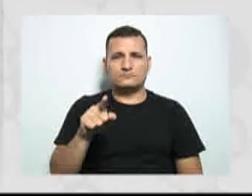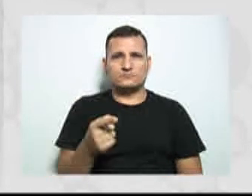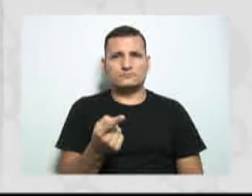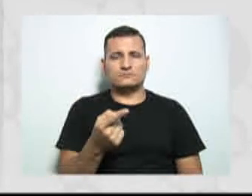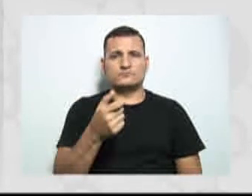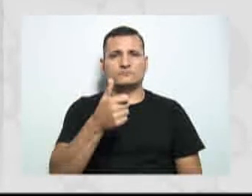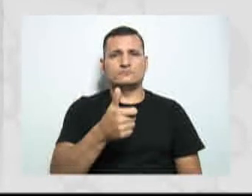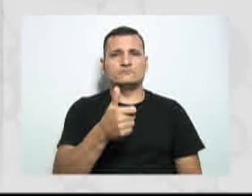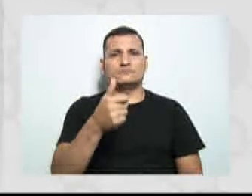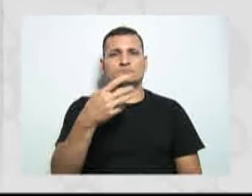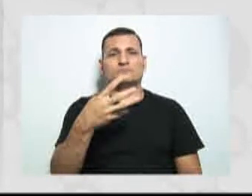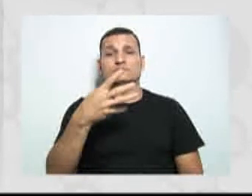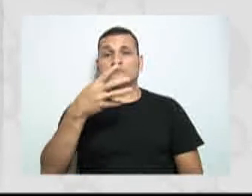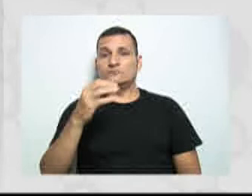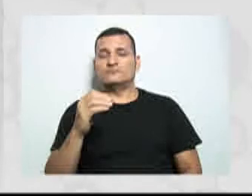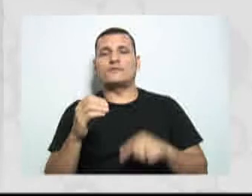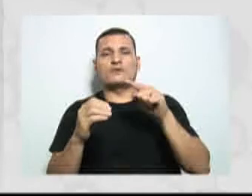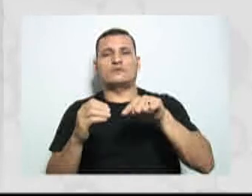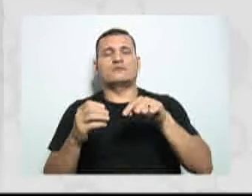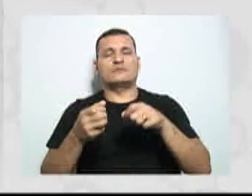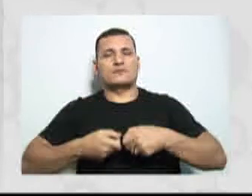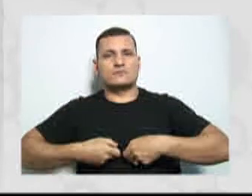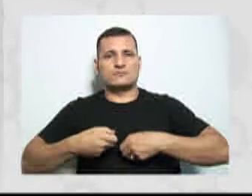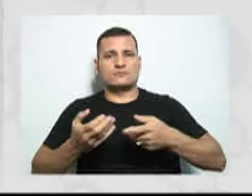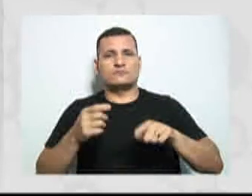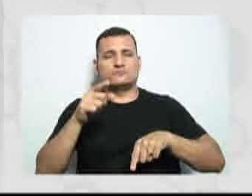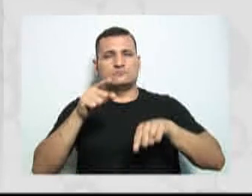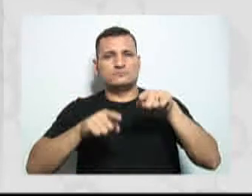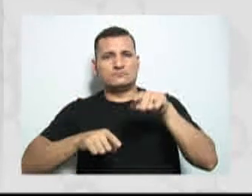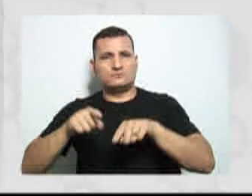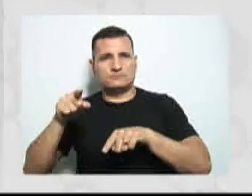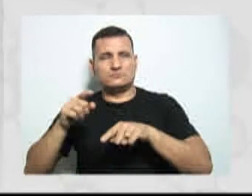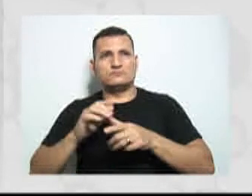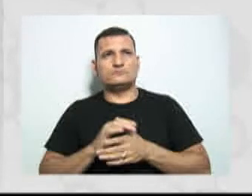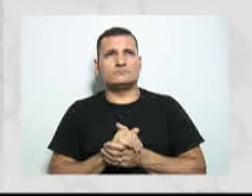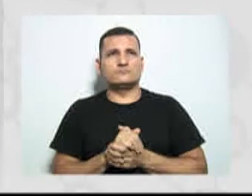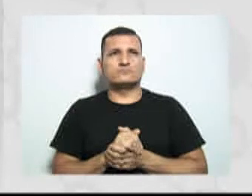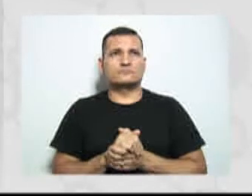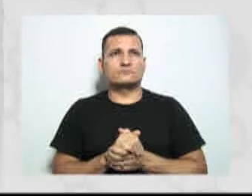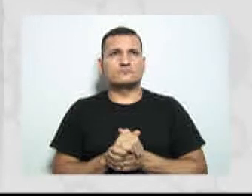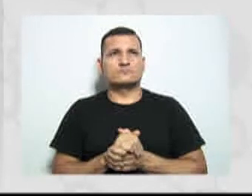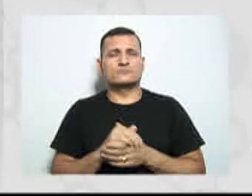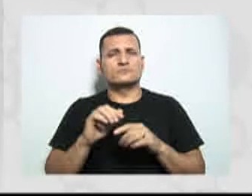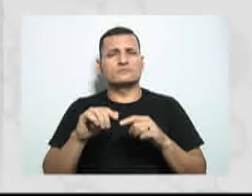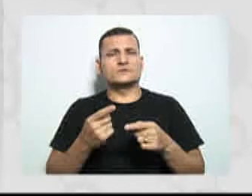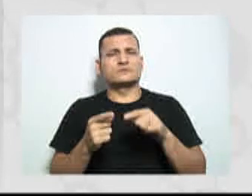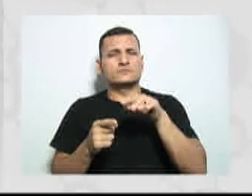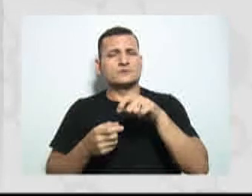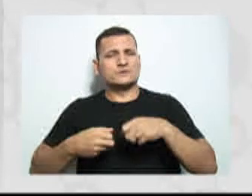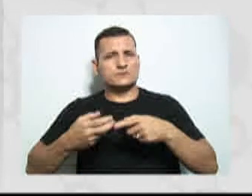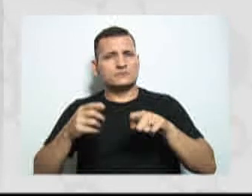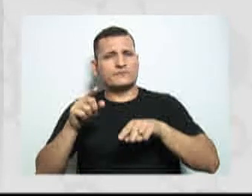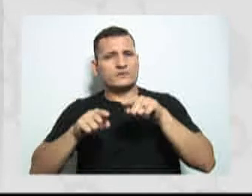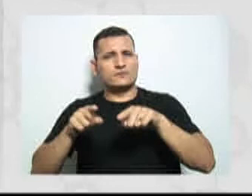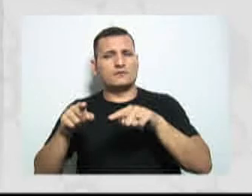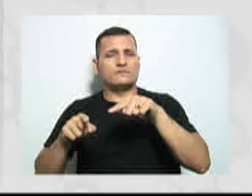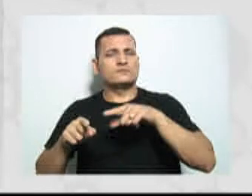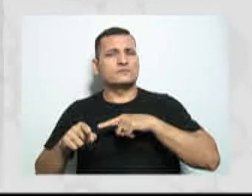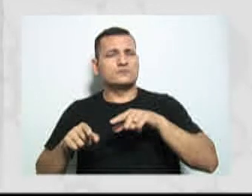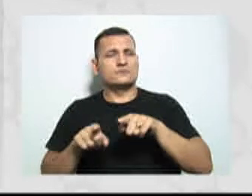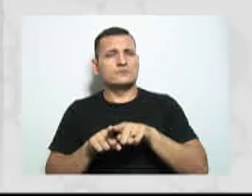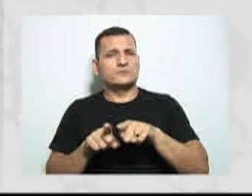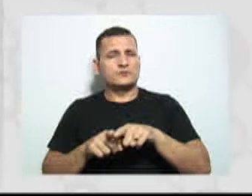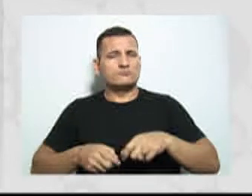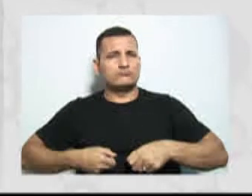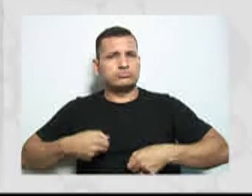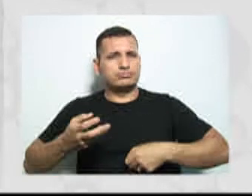12.140. Esse é o meu custeio variável. Só que no custeio variável eu também tenho o quê? As minhas despesas